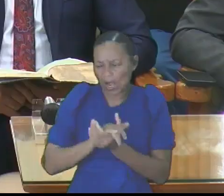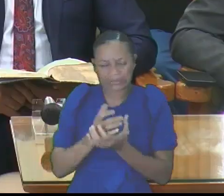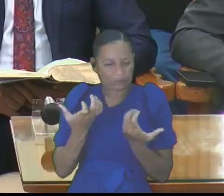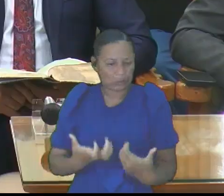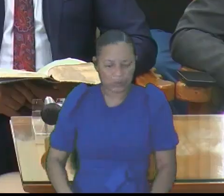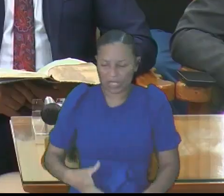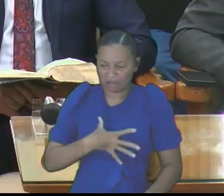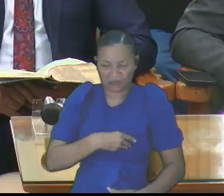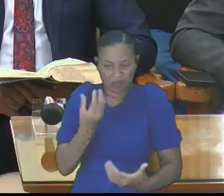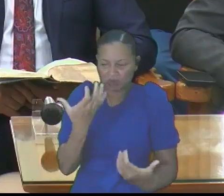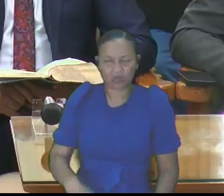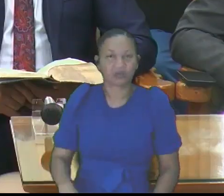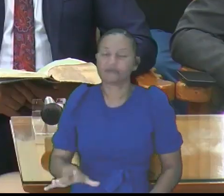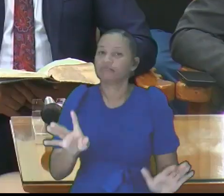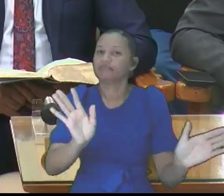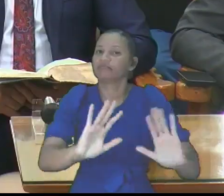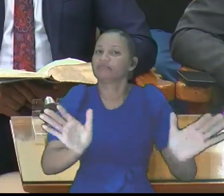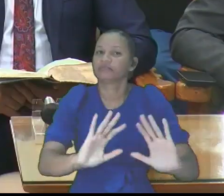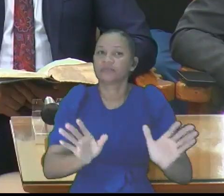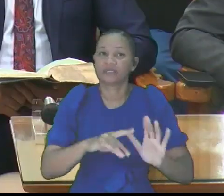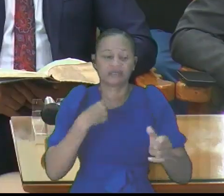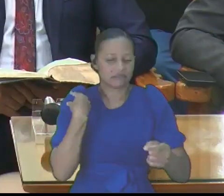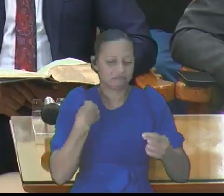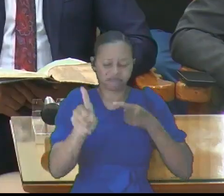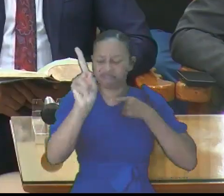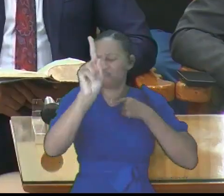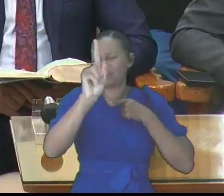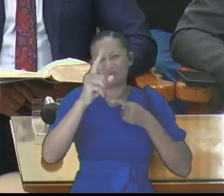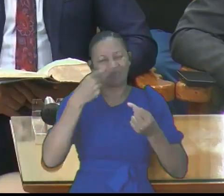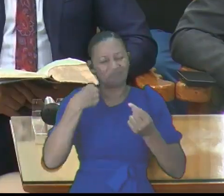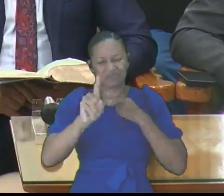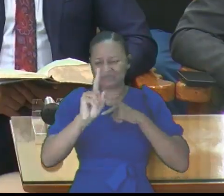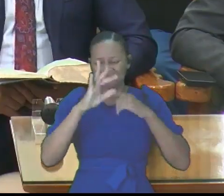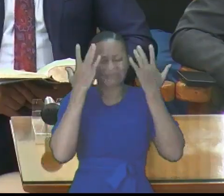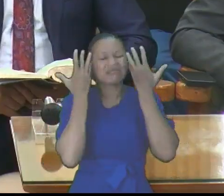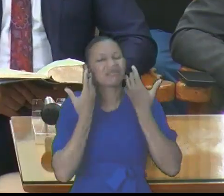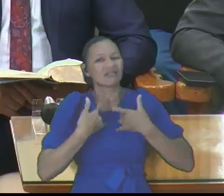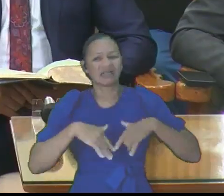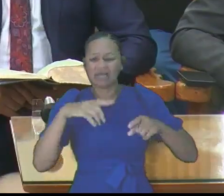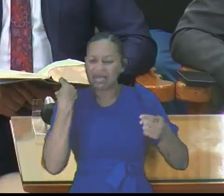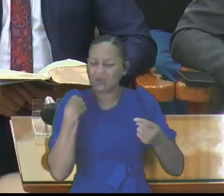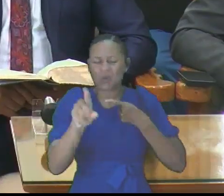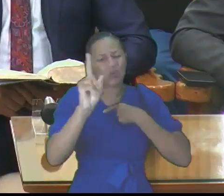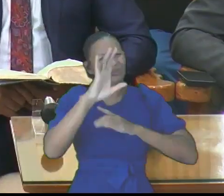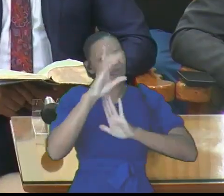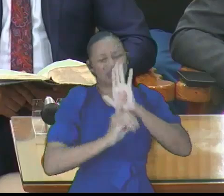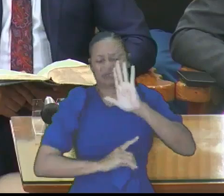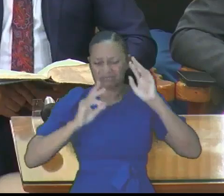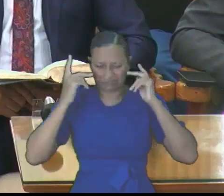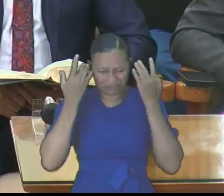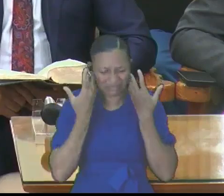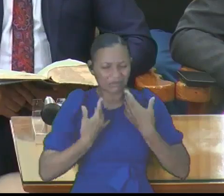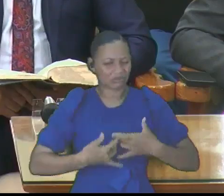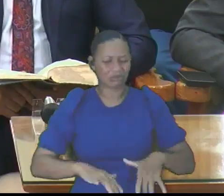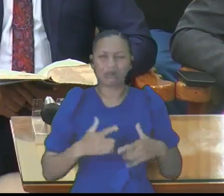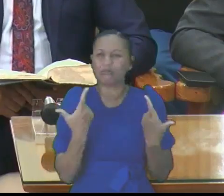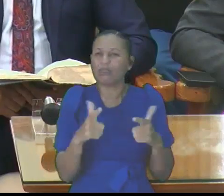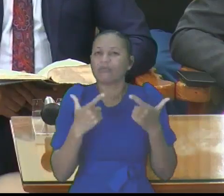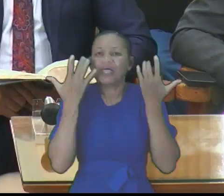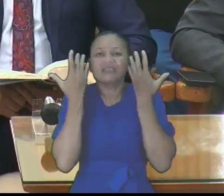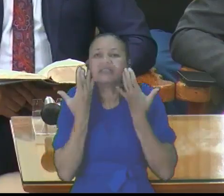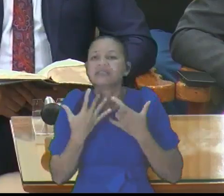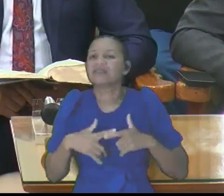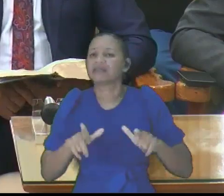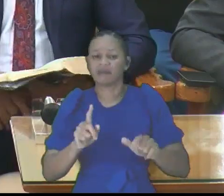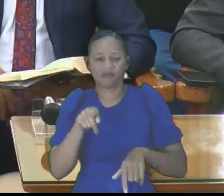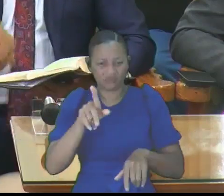filhos. Faça isso não. Isso é antinatural. É contra o direito natural. É desnatural.